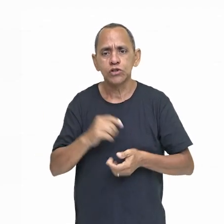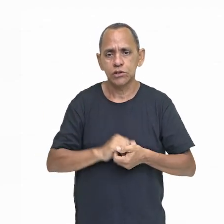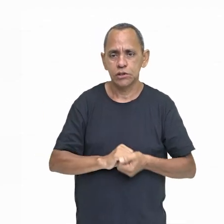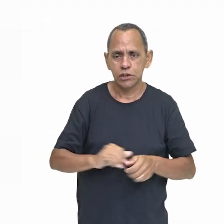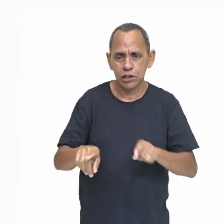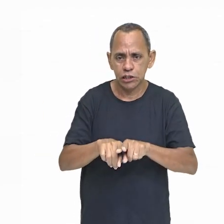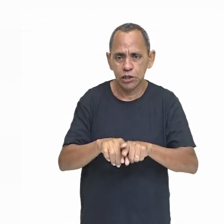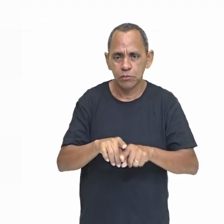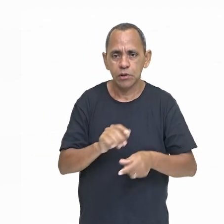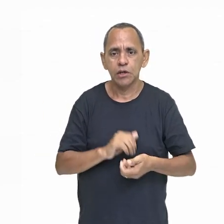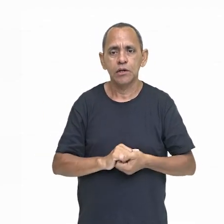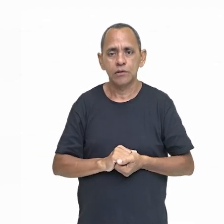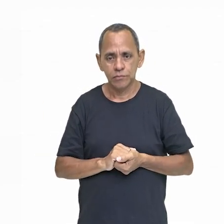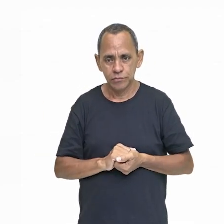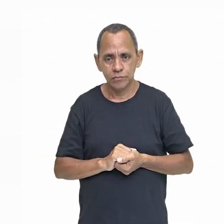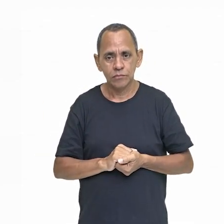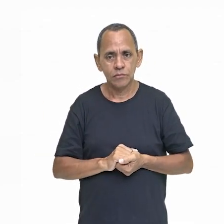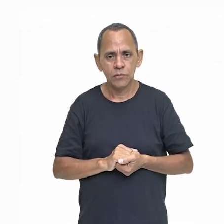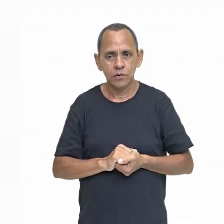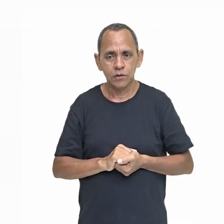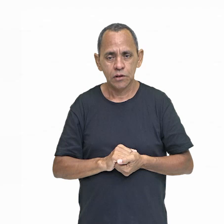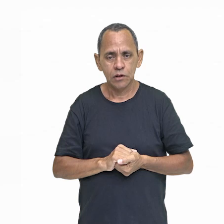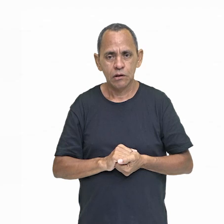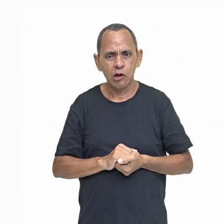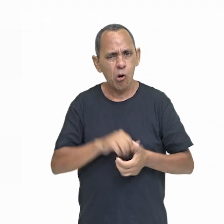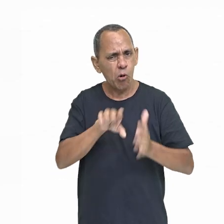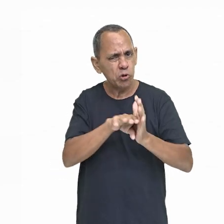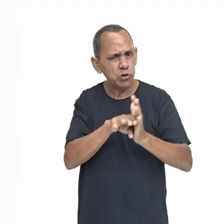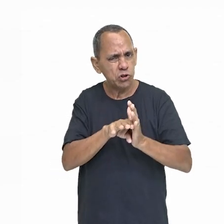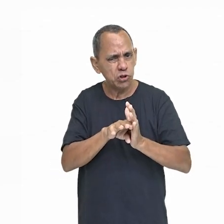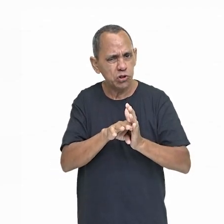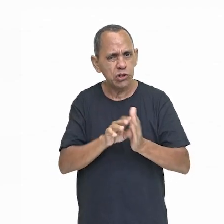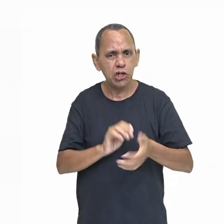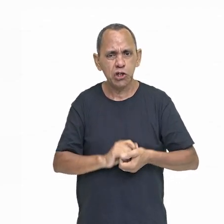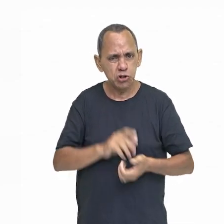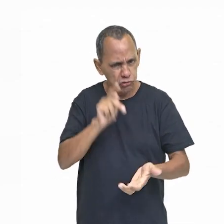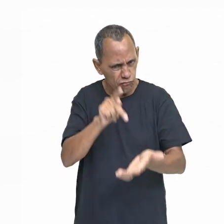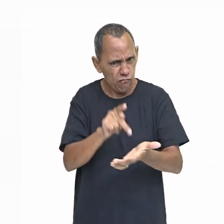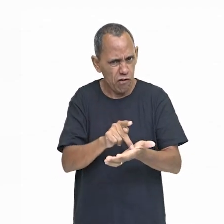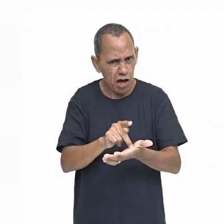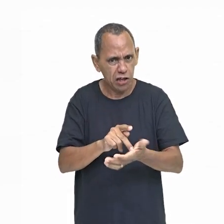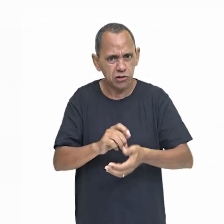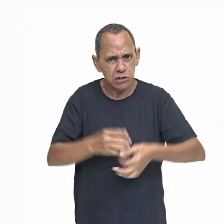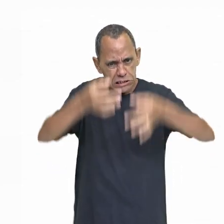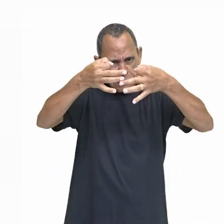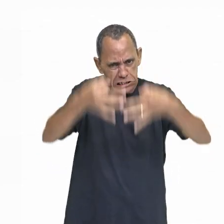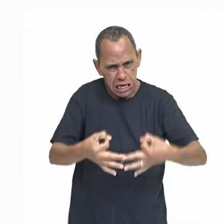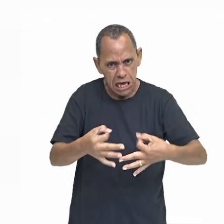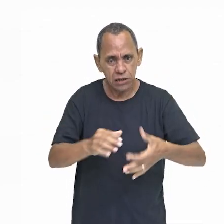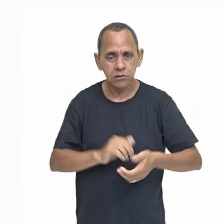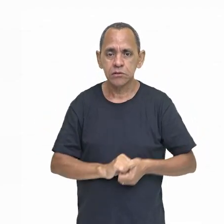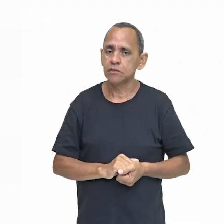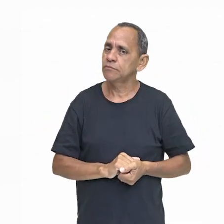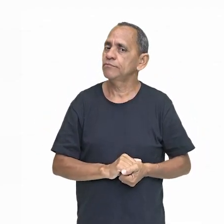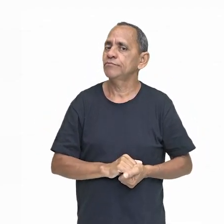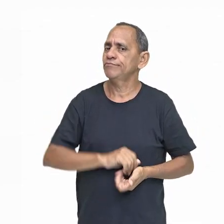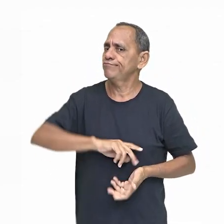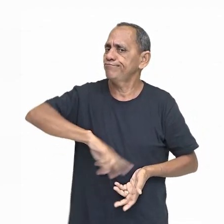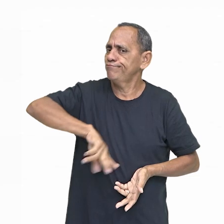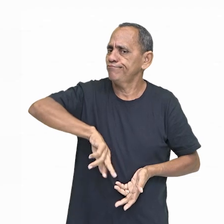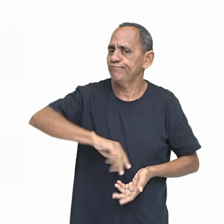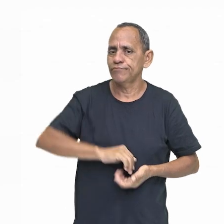um conceito bem definido, algo de concreto? Bem, ele é usado, este